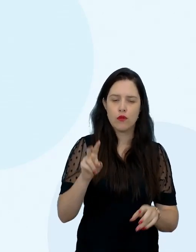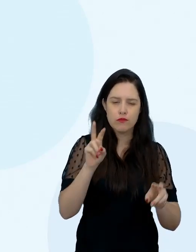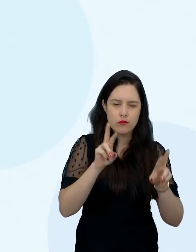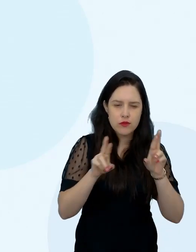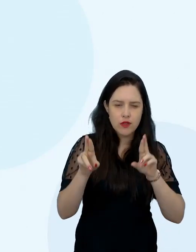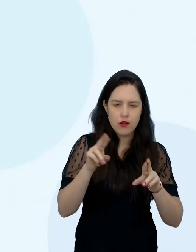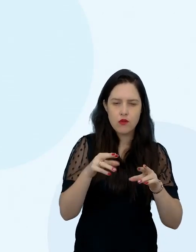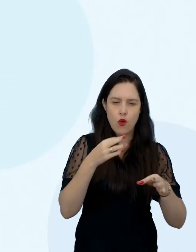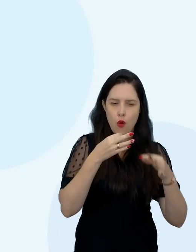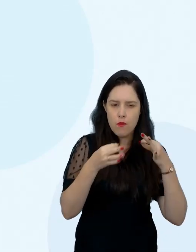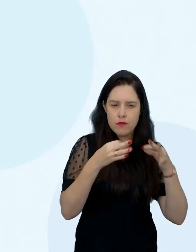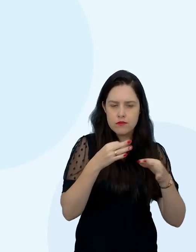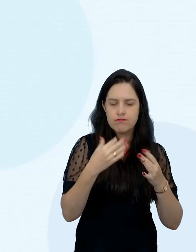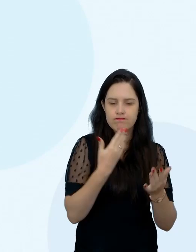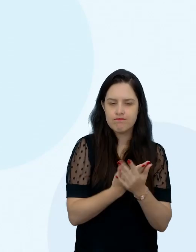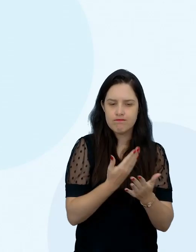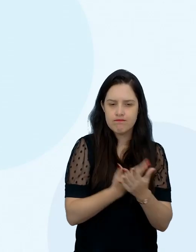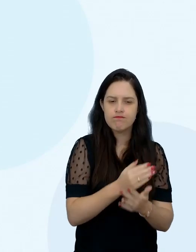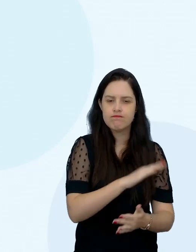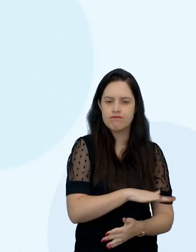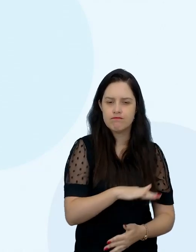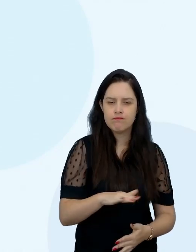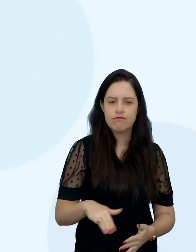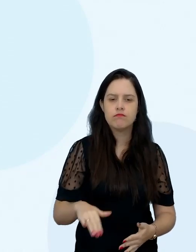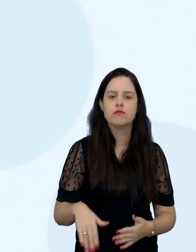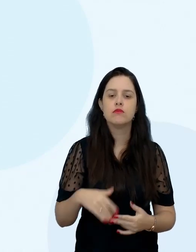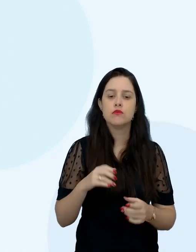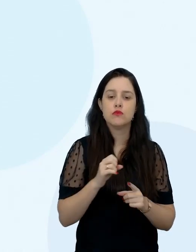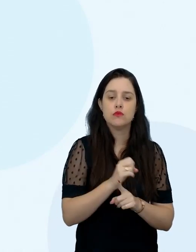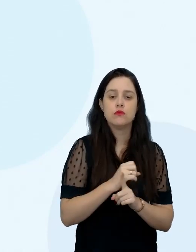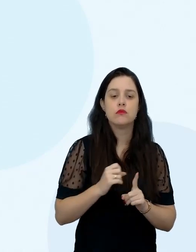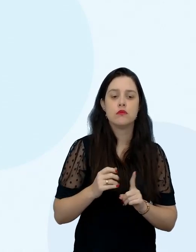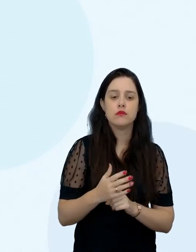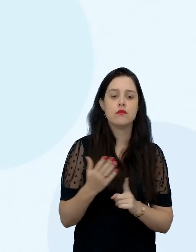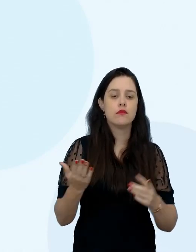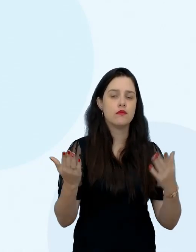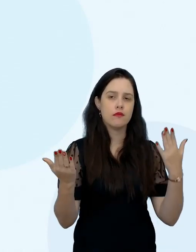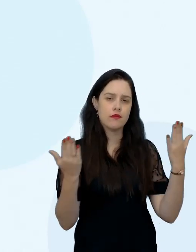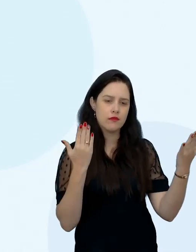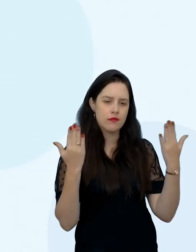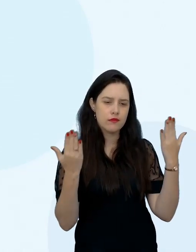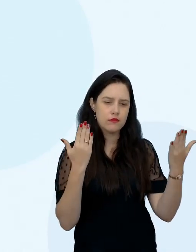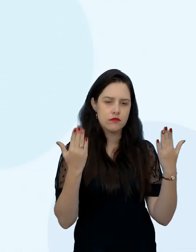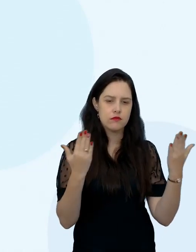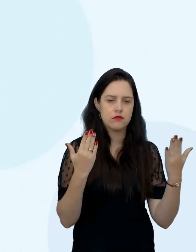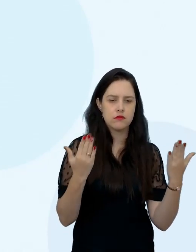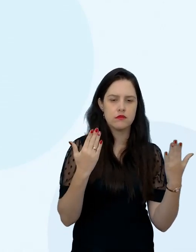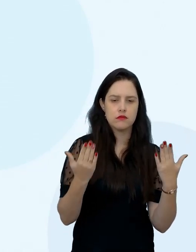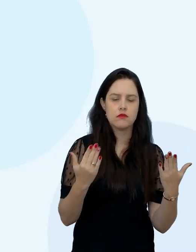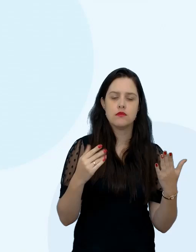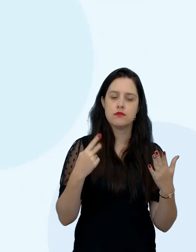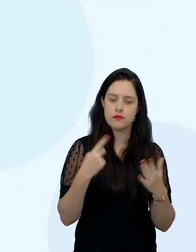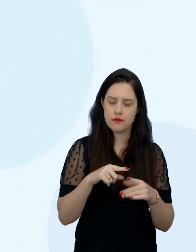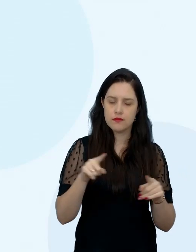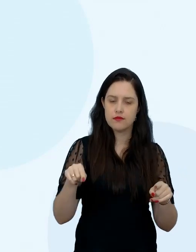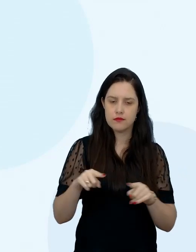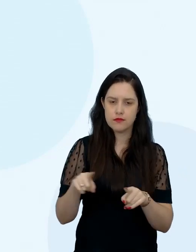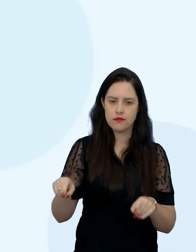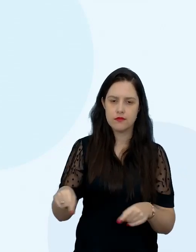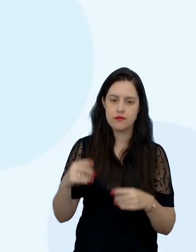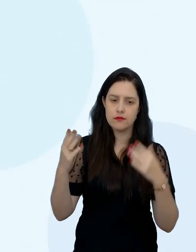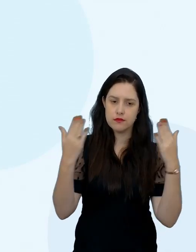daí dos comentários dos estudantes ao longo, né, dessa contextualização, que pode durar uma aula, 2 aulas aí, né,